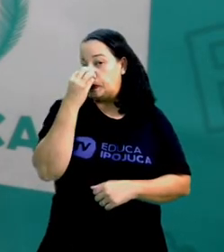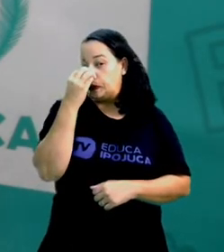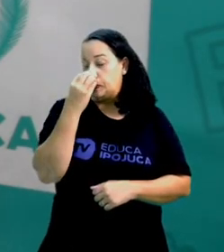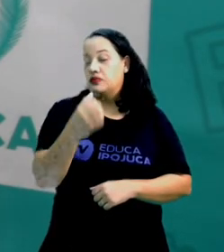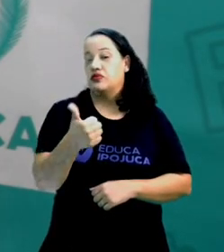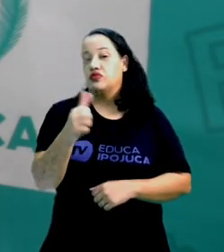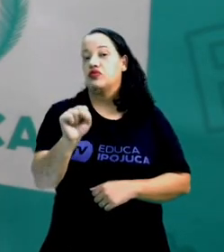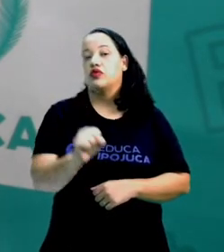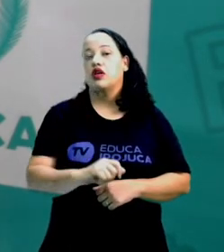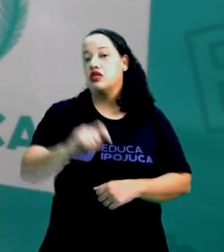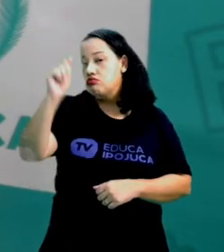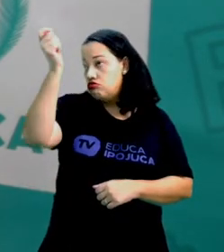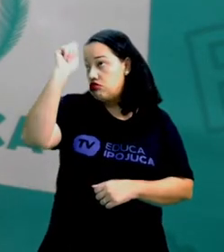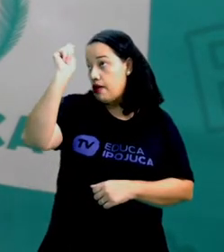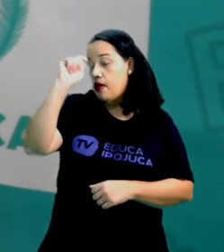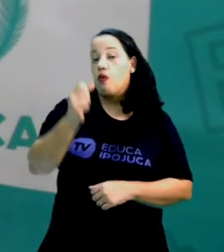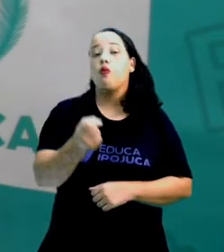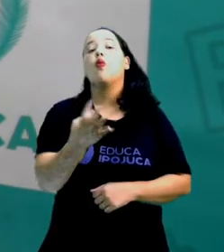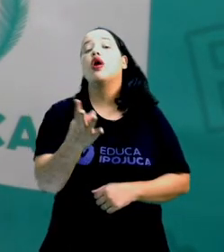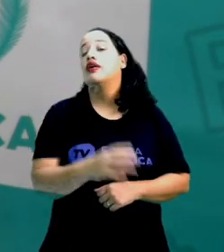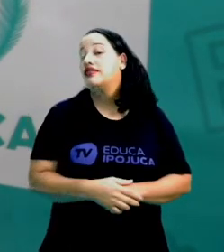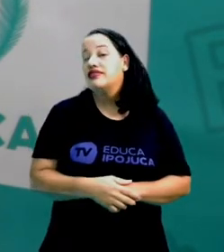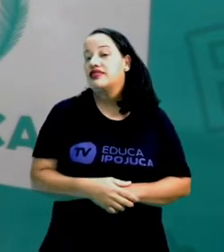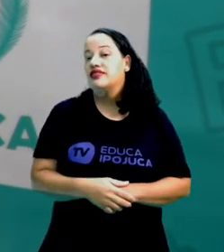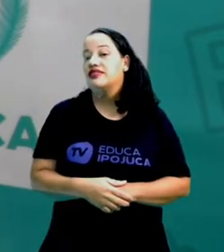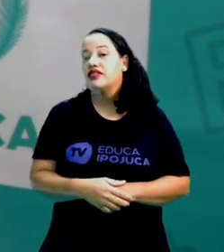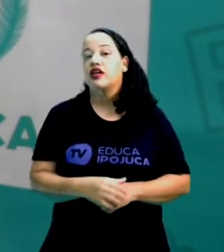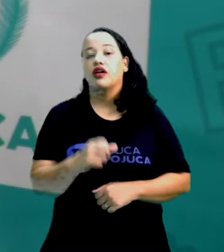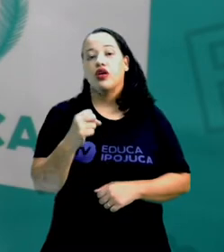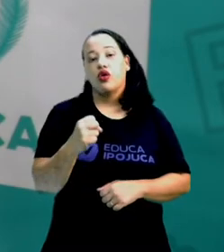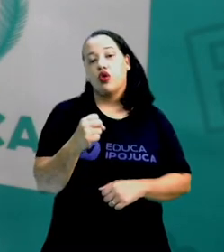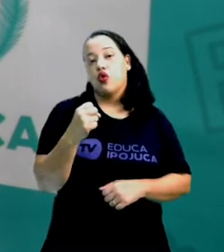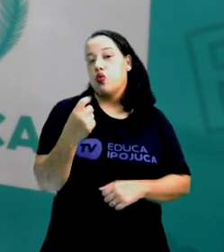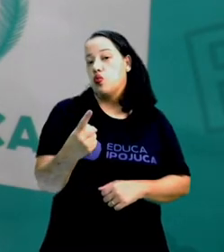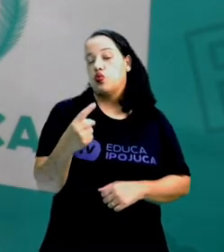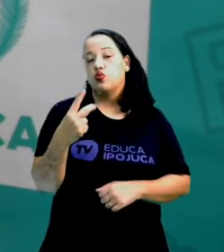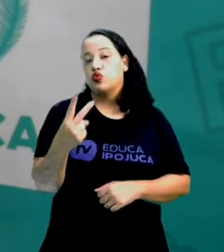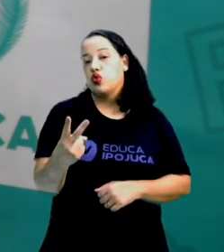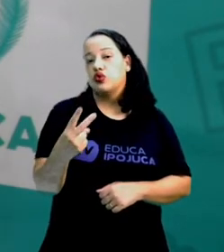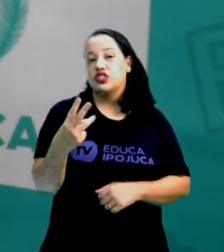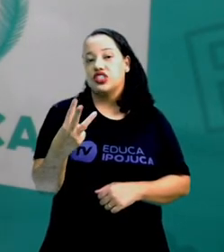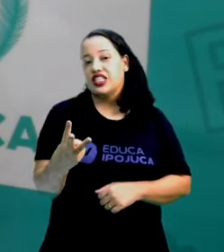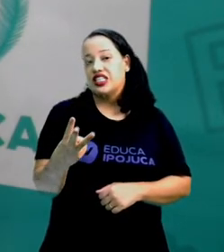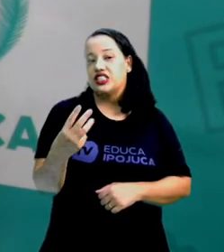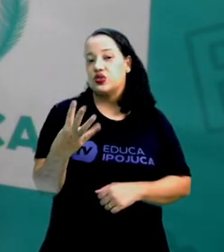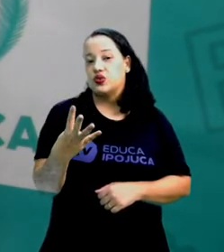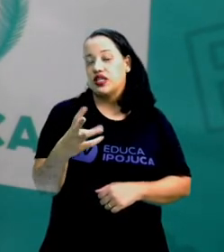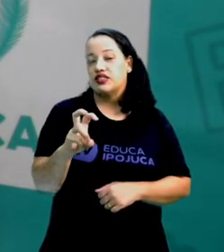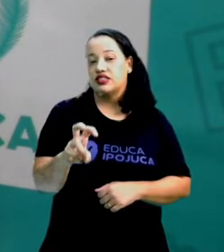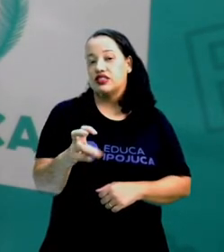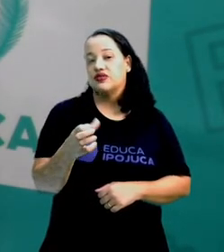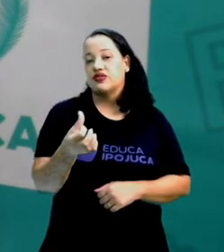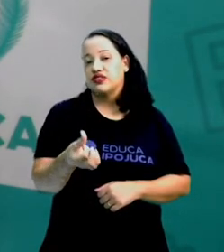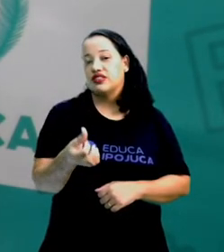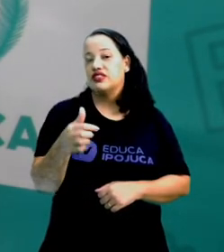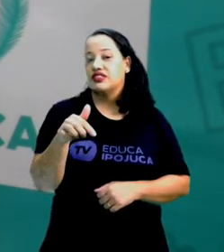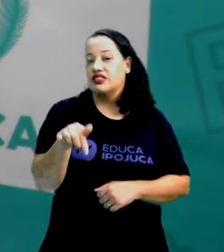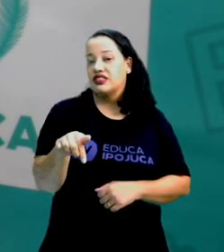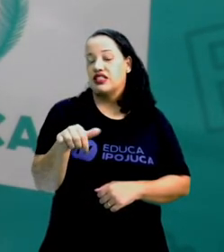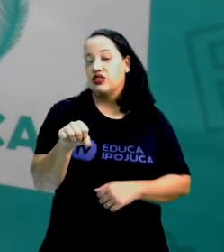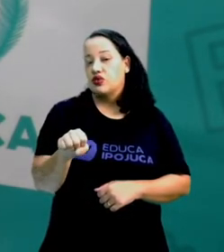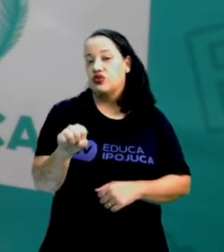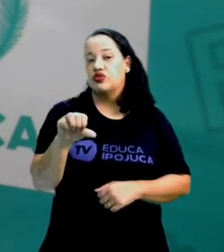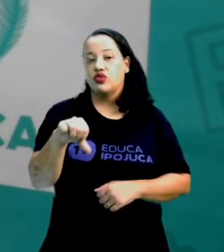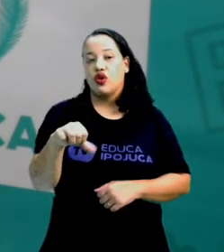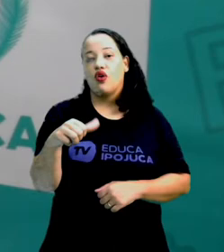quantos são os chapéus? Vamos contar, crianças? Um, dois, três, quatro, cinco, seis, sete,